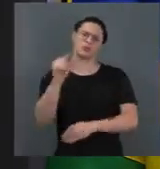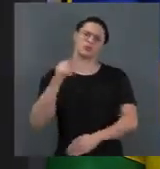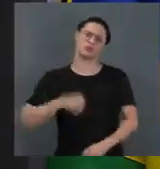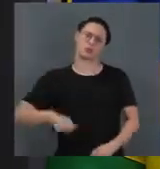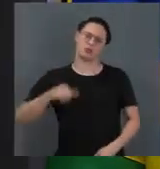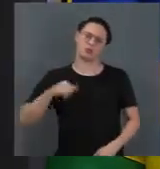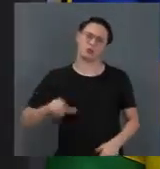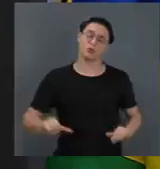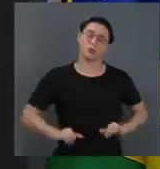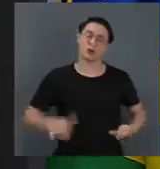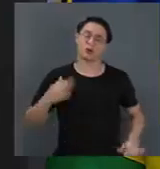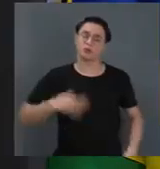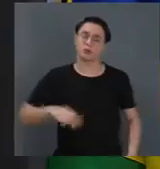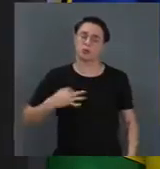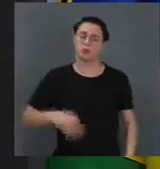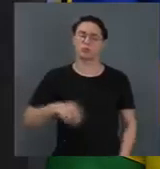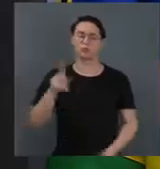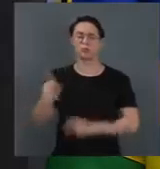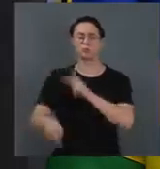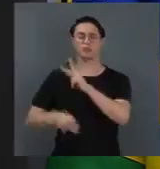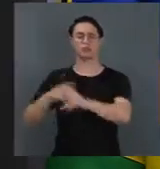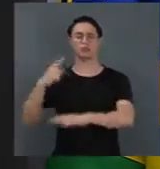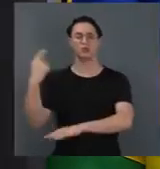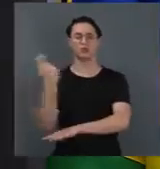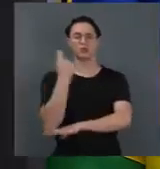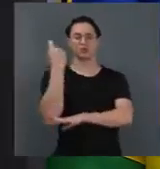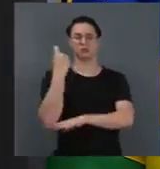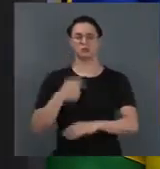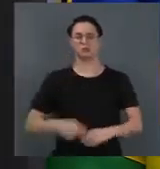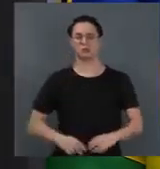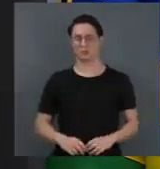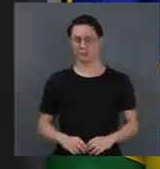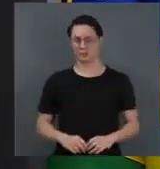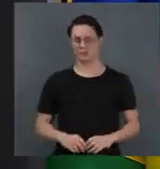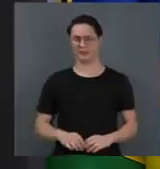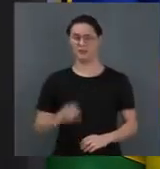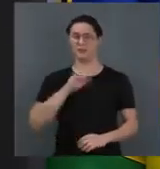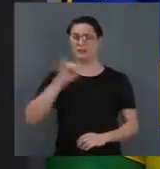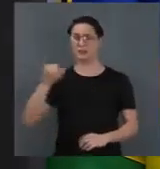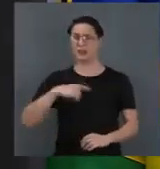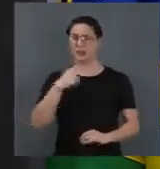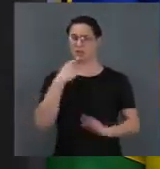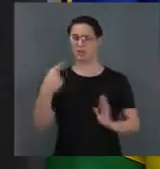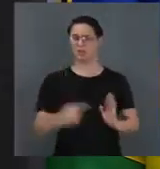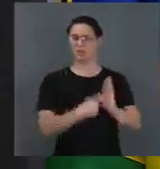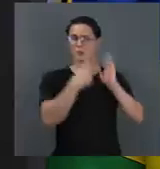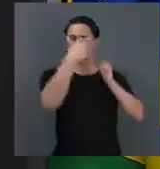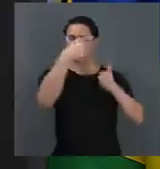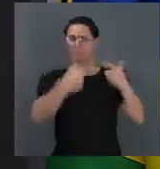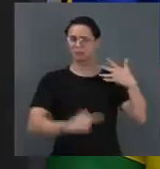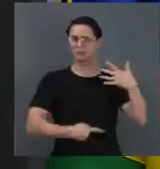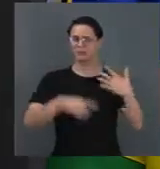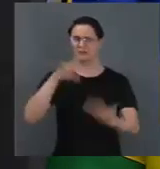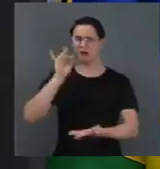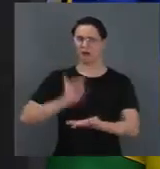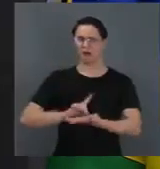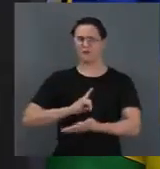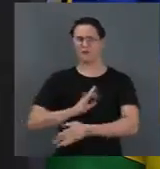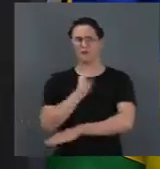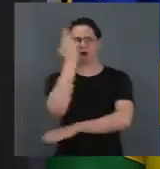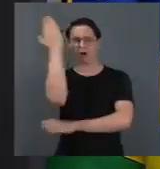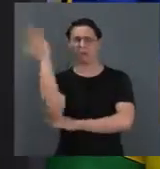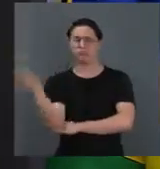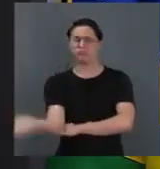sofrimento do povo do Rio Grande do Sul. Se essas denúncias fossem realmente